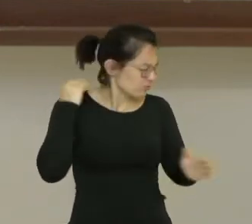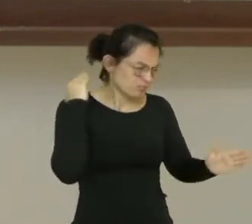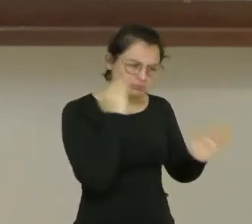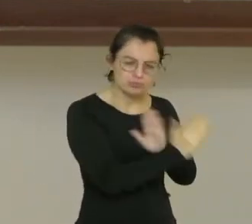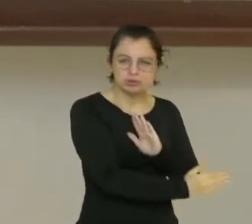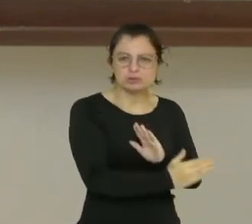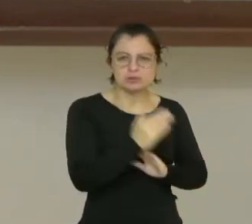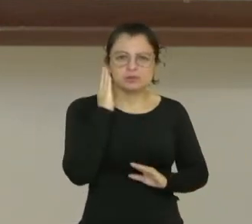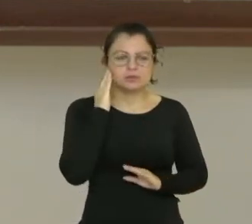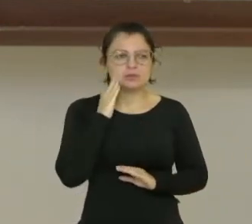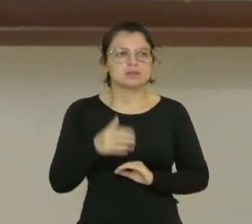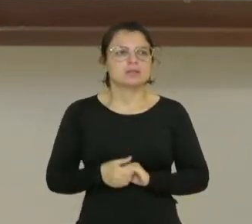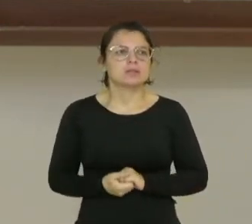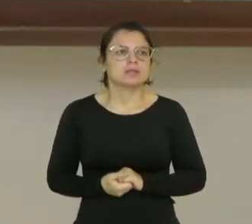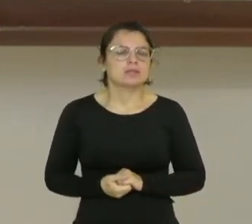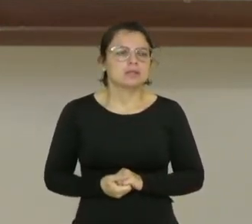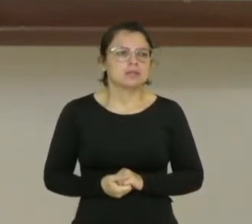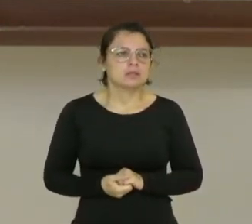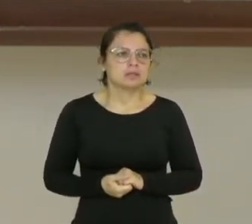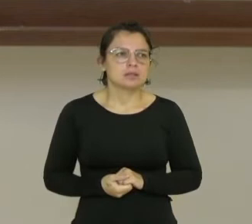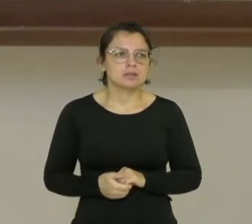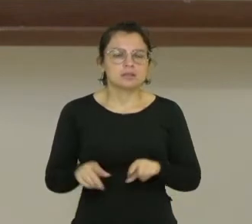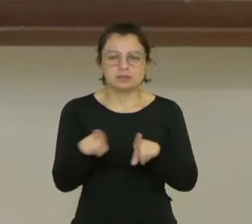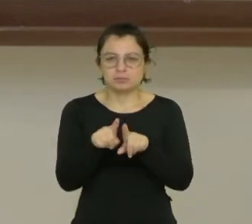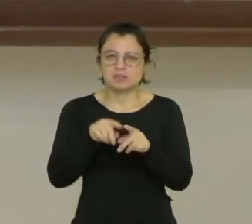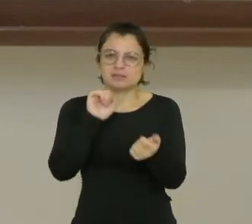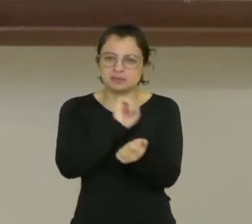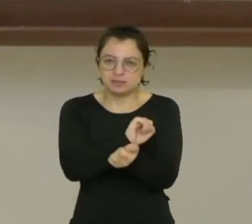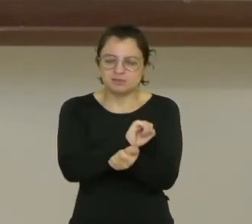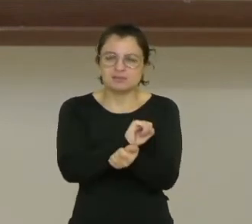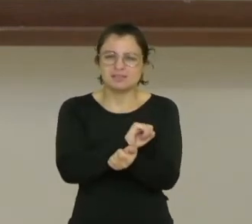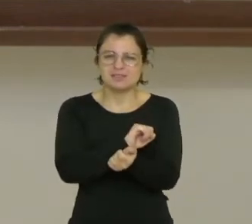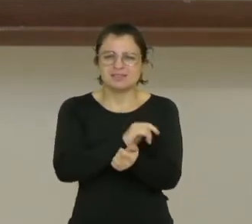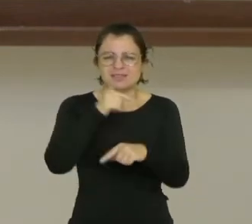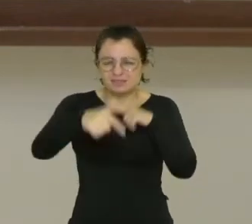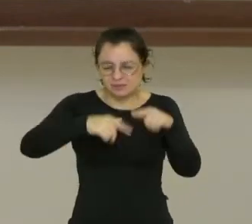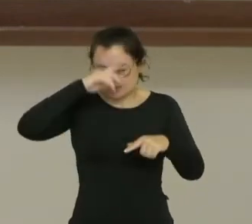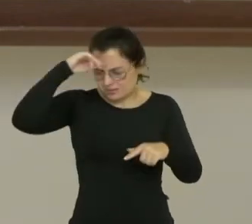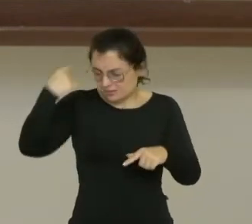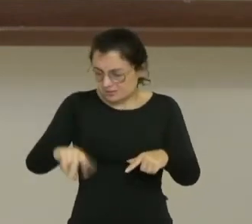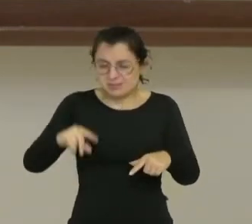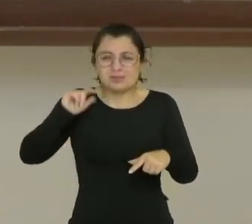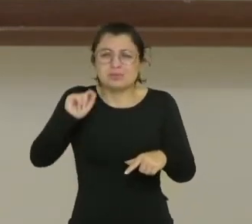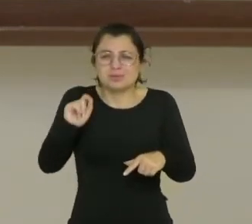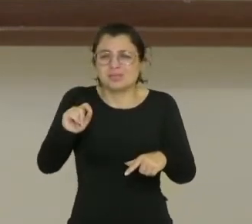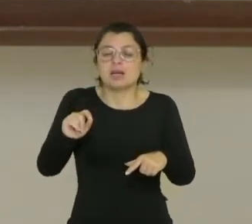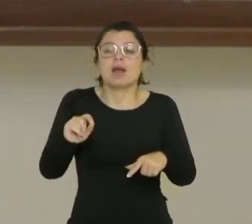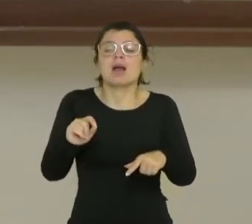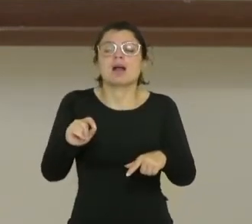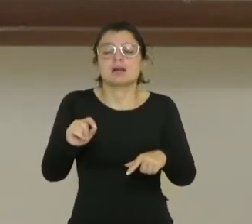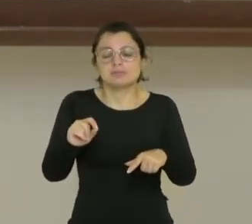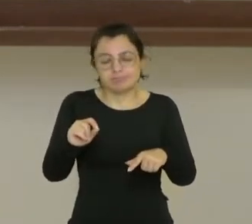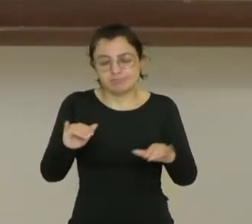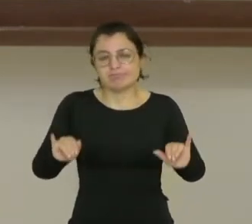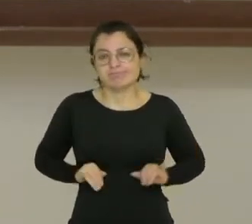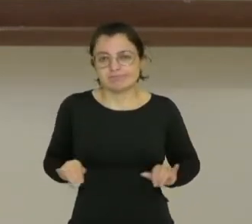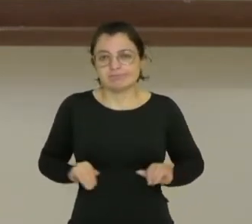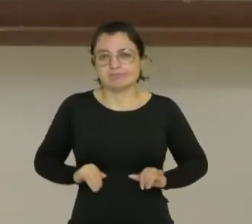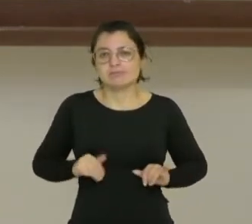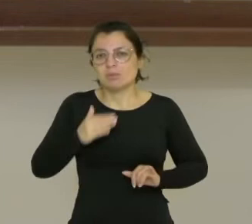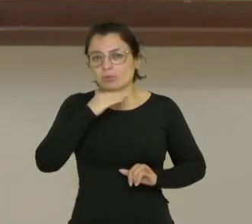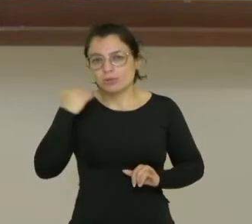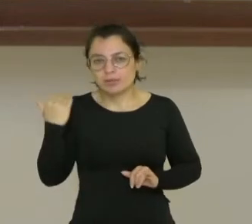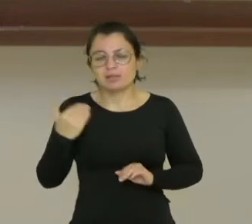através do trabalho escravo. A escravidão, né? O trabalho exaustivo na escravidão também levava os índios à